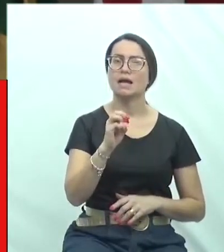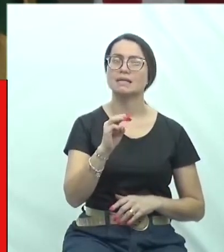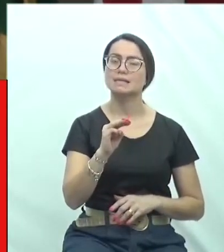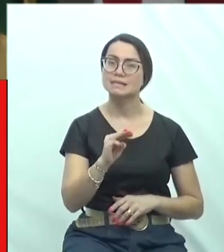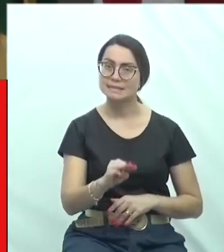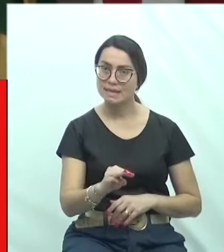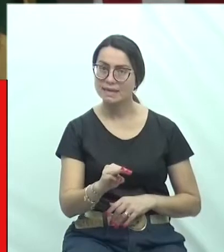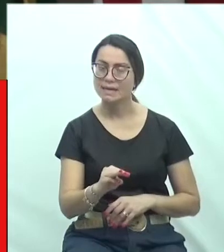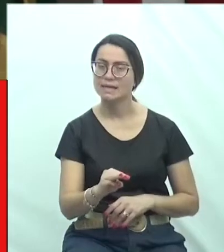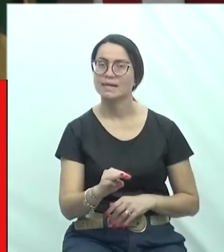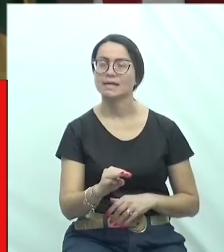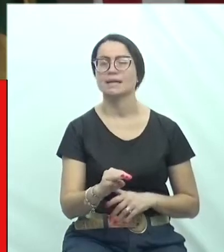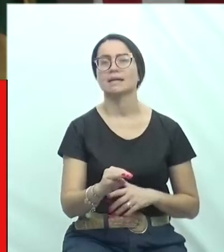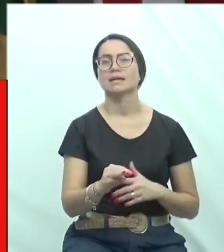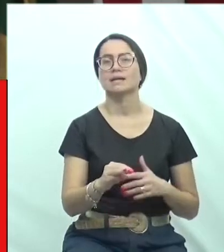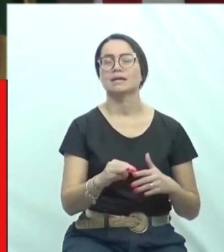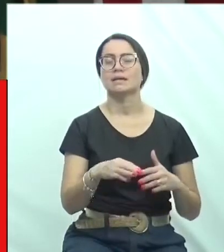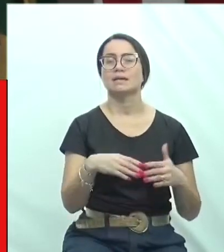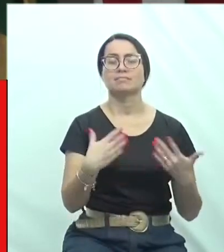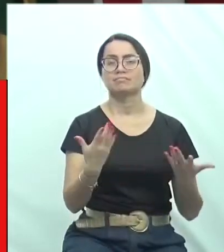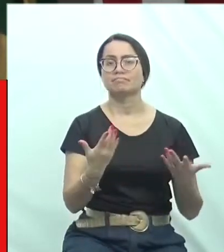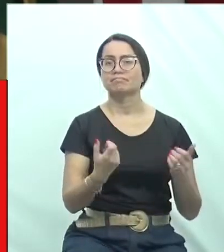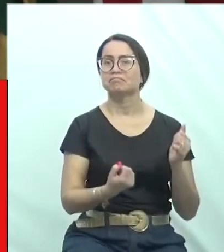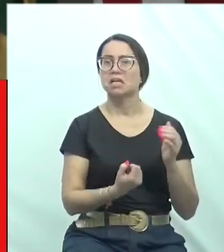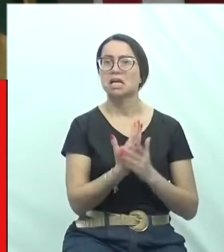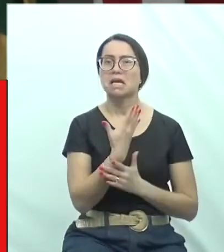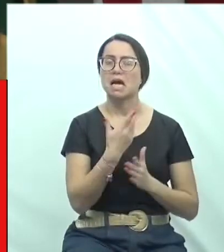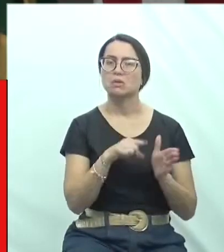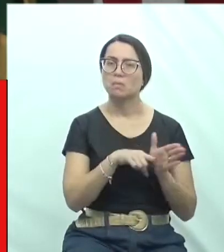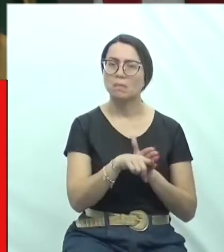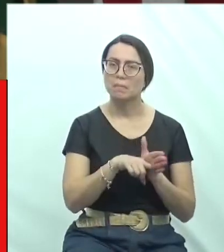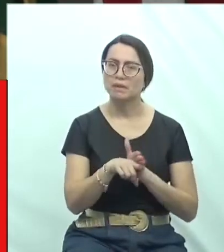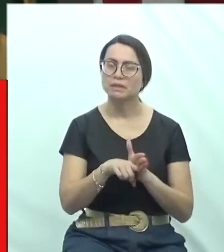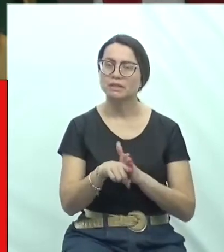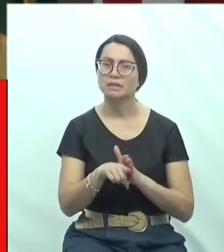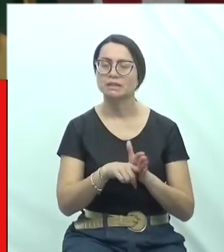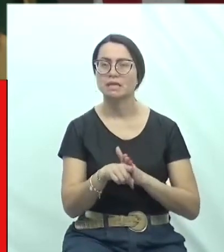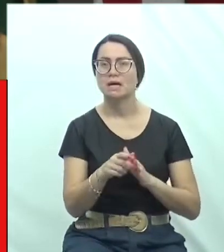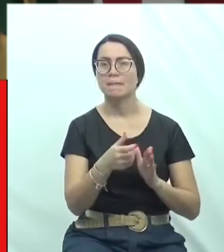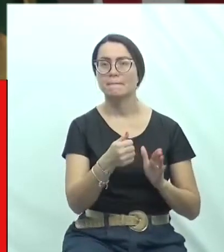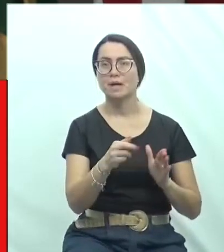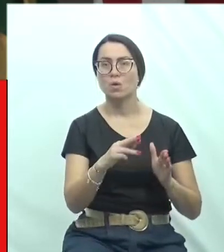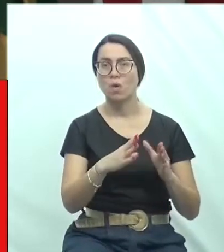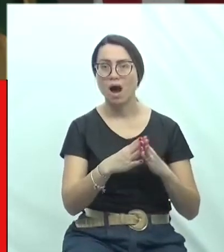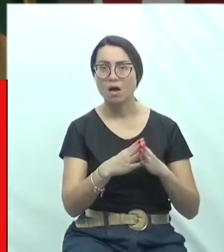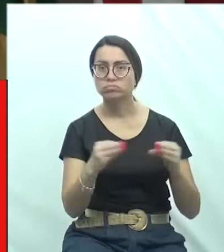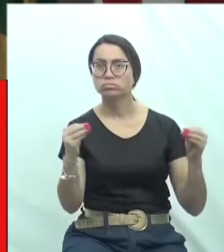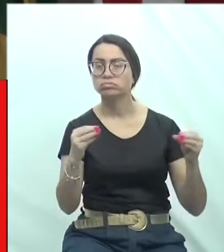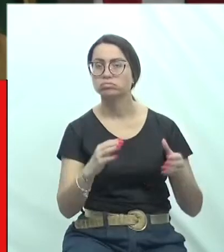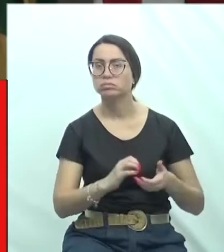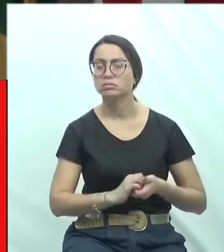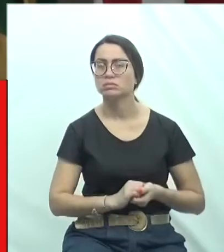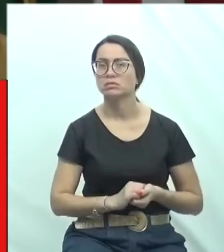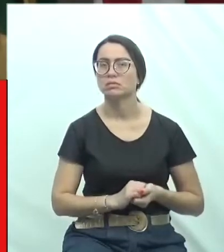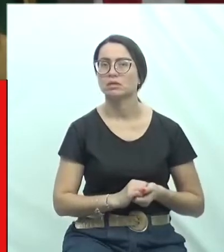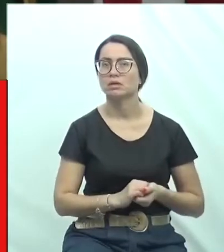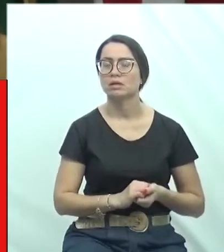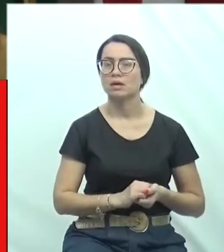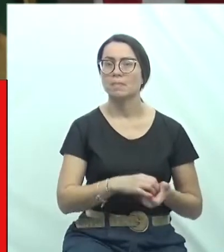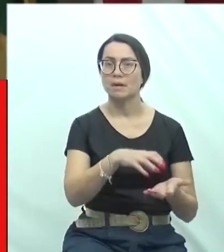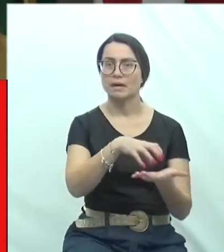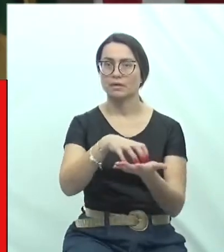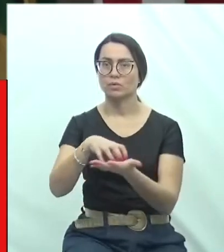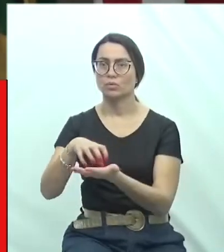algum estudo para eliminar esse tipo de ar para as unidades